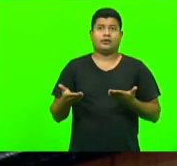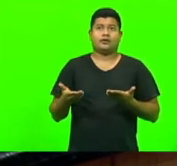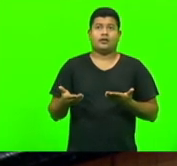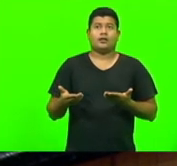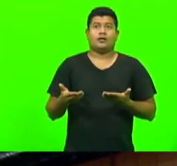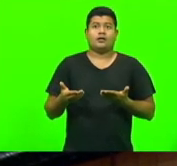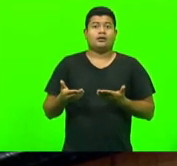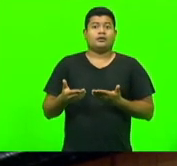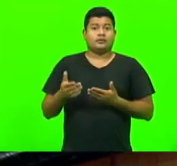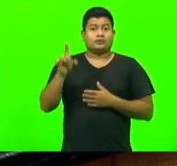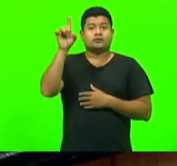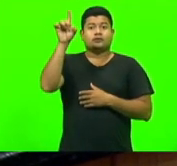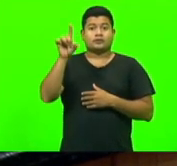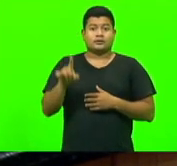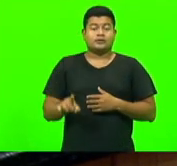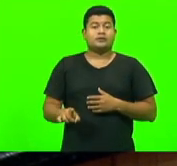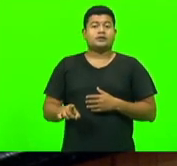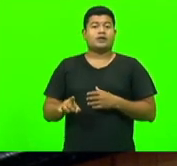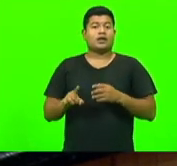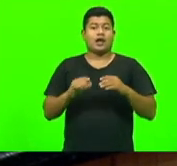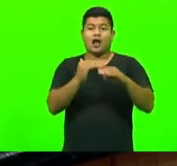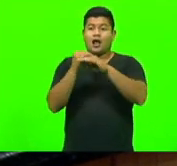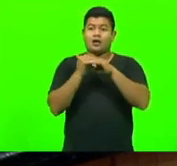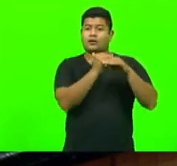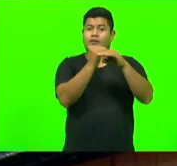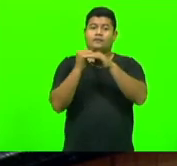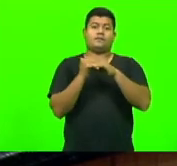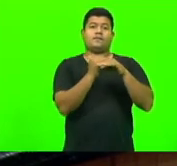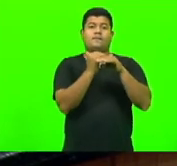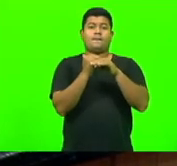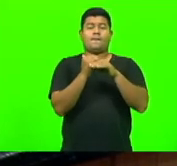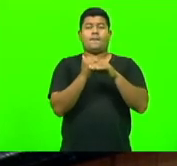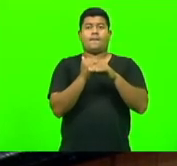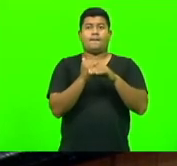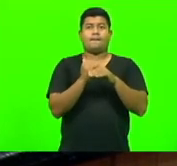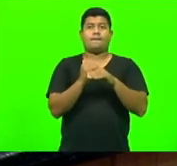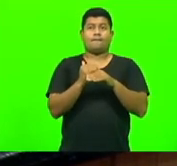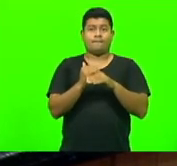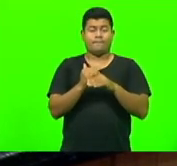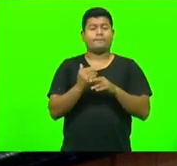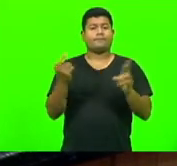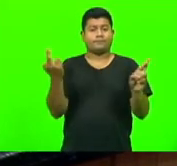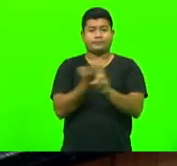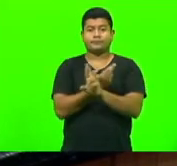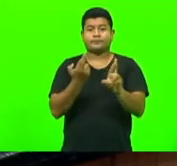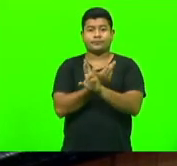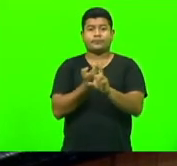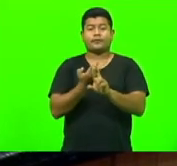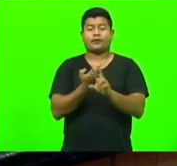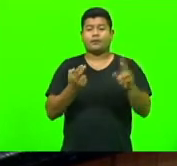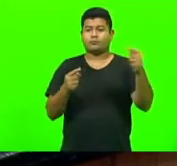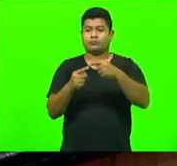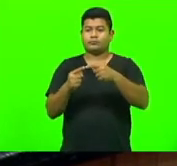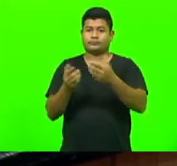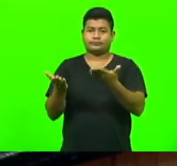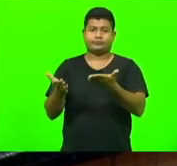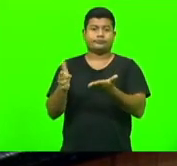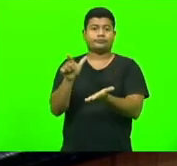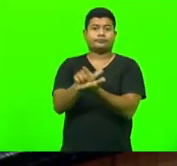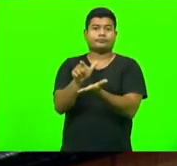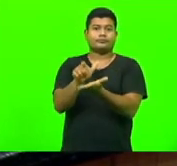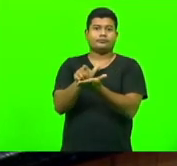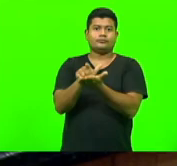os direitos universais inalienáveis que estão relacionados a este papelzinho. Então, apenas